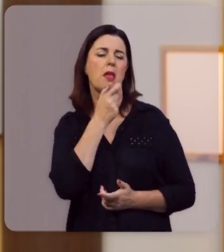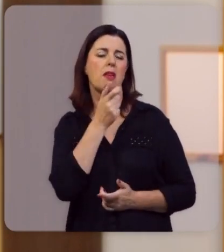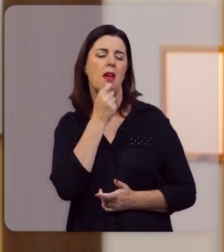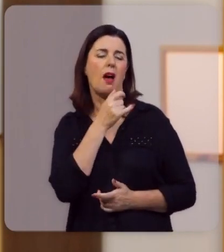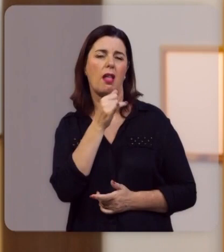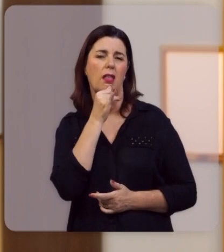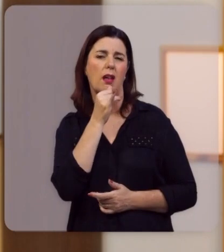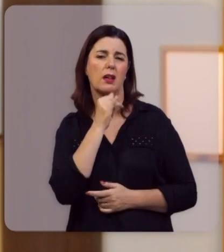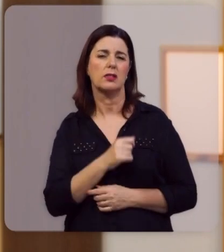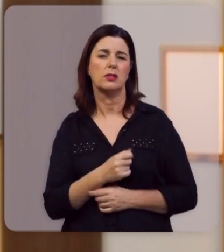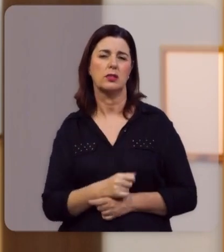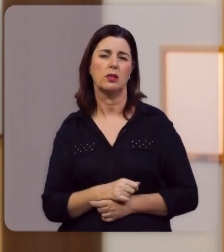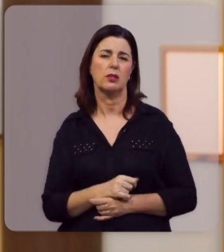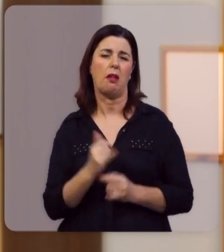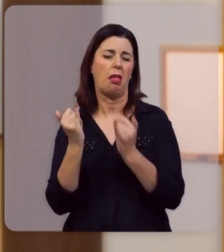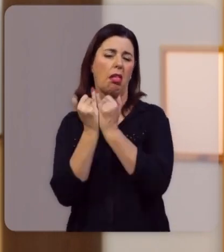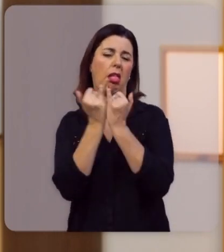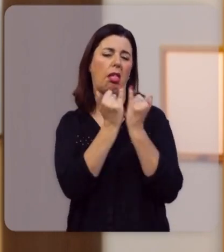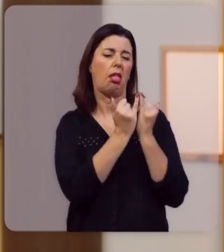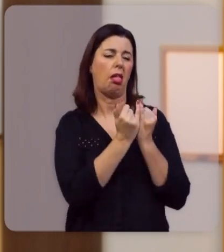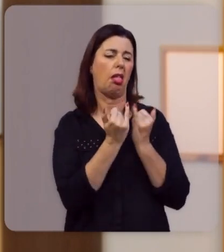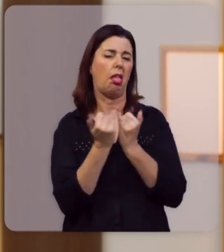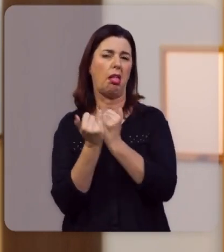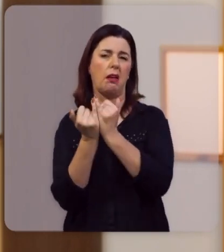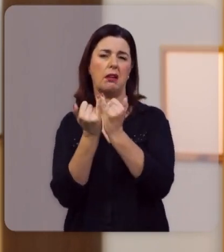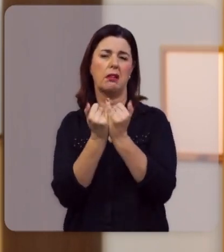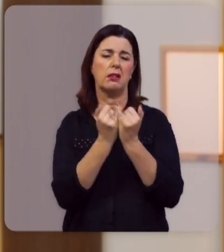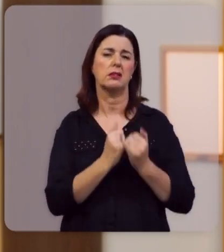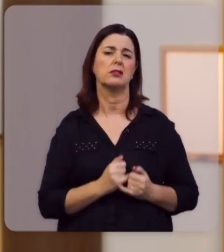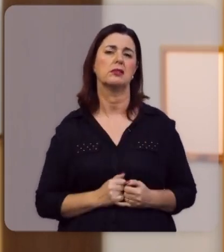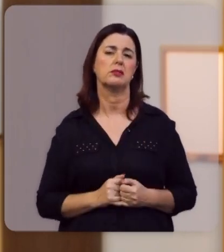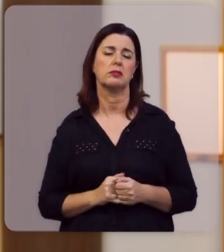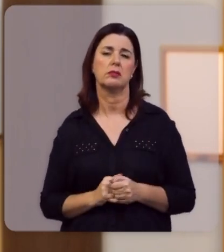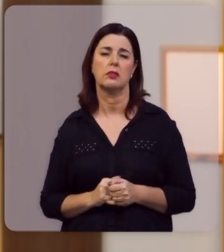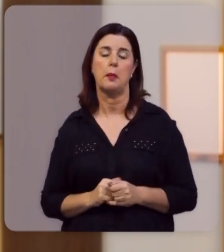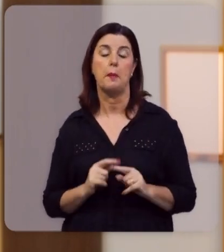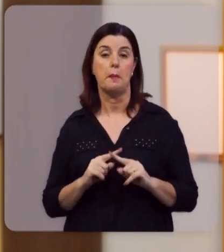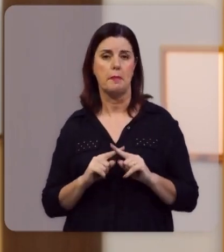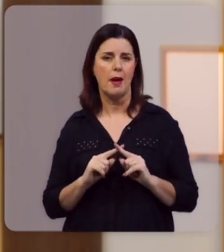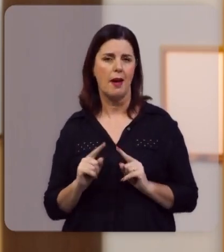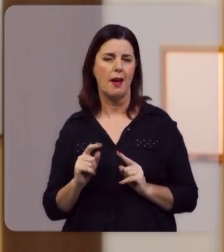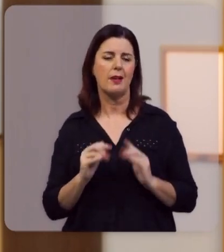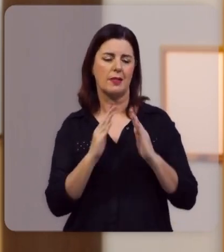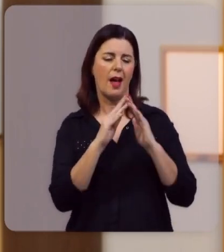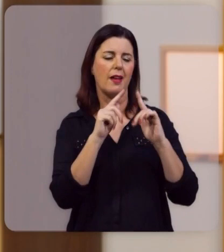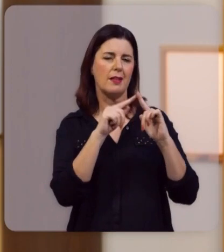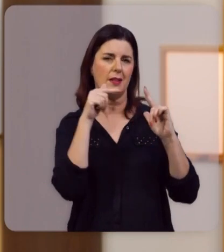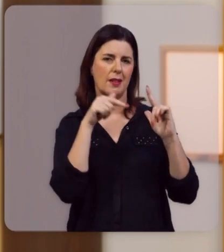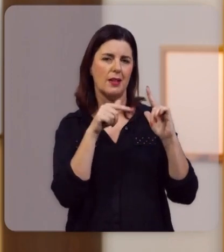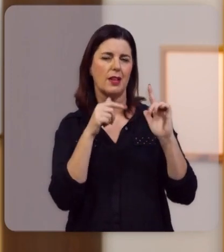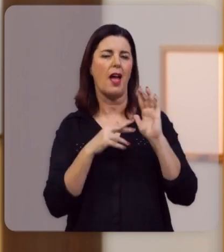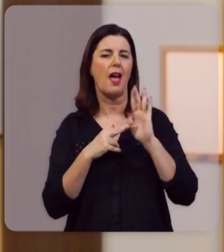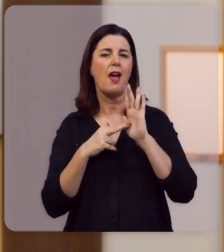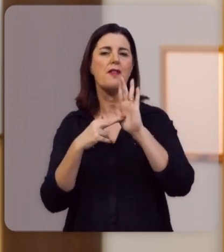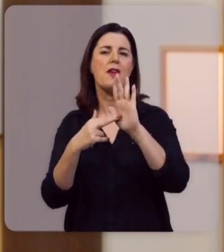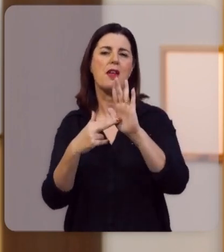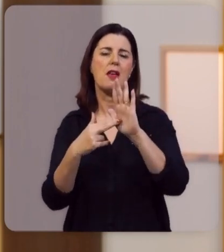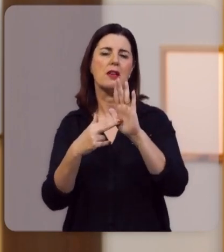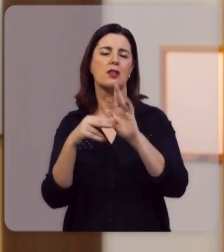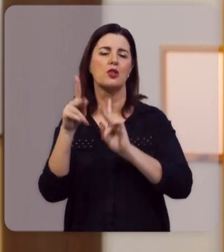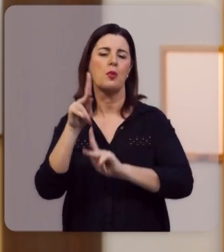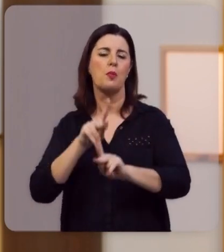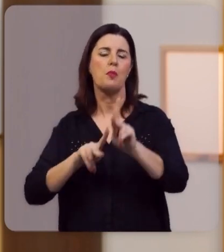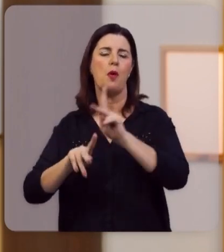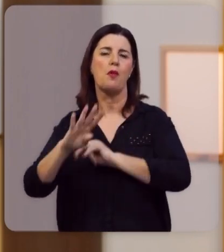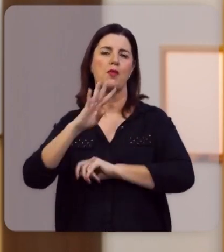chacota e de comentários maliciosos na mídia, mas seja uma referência de